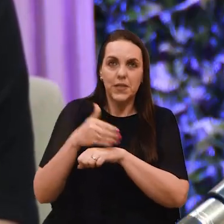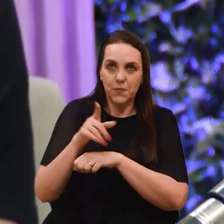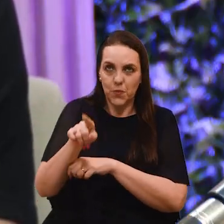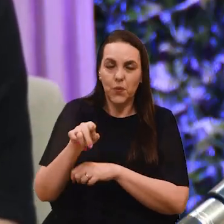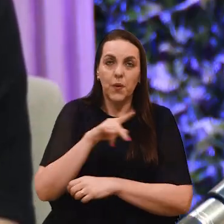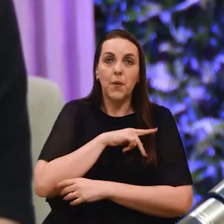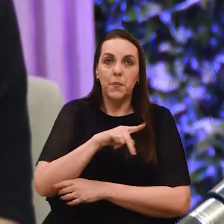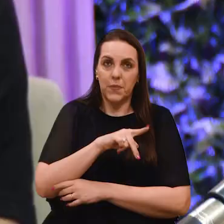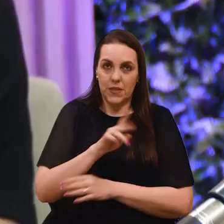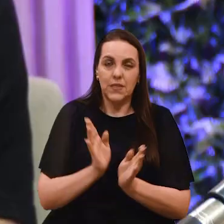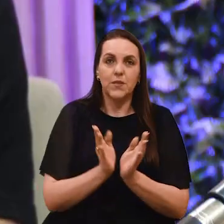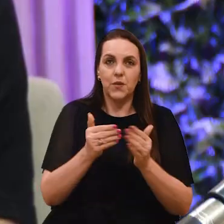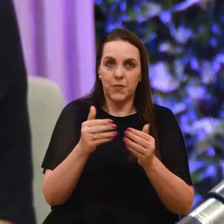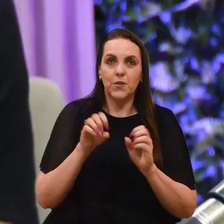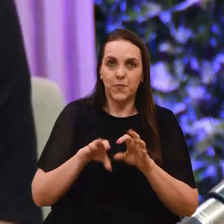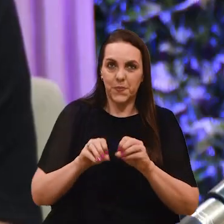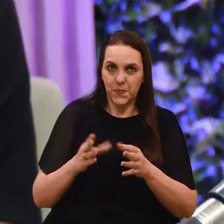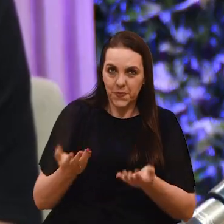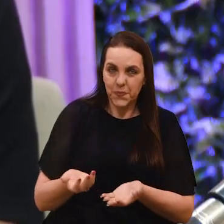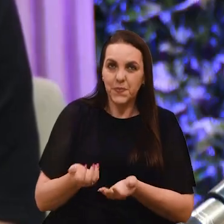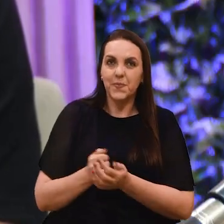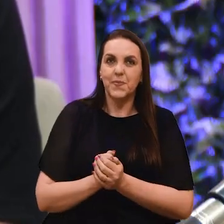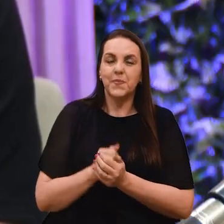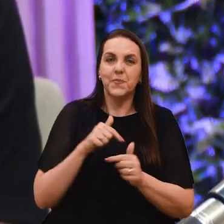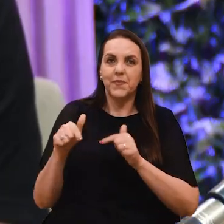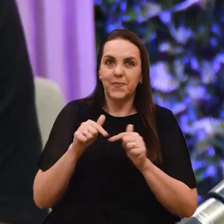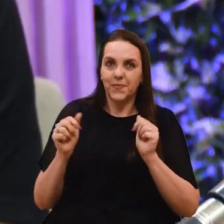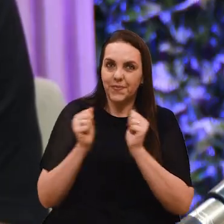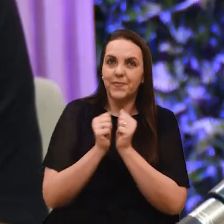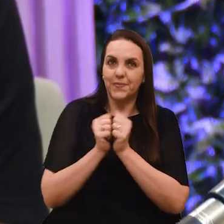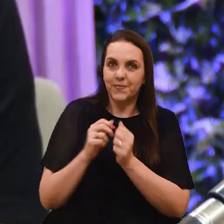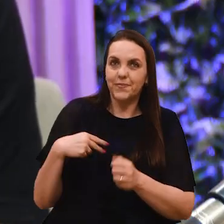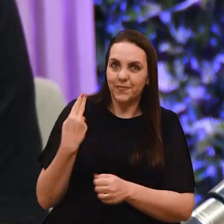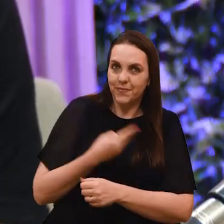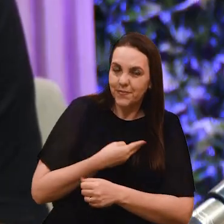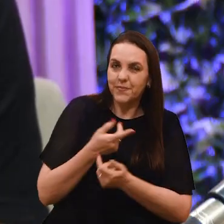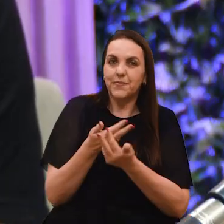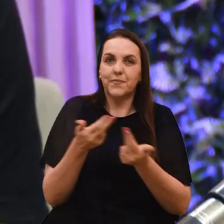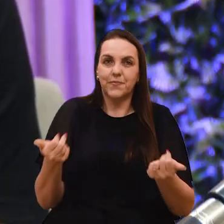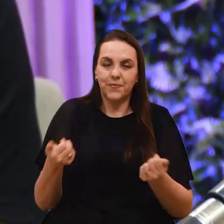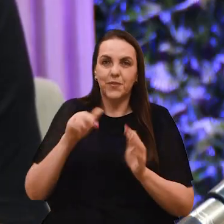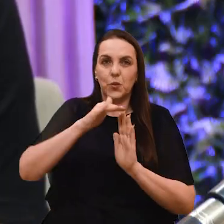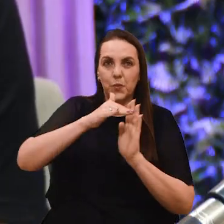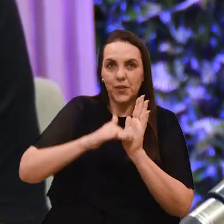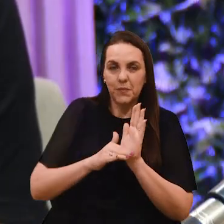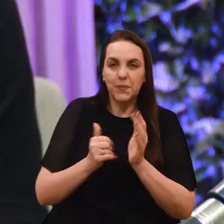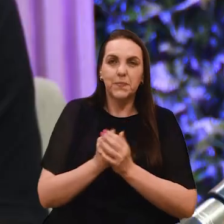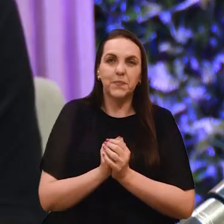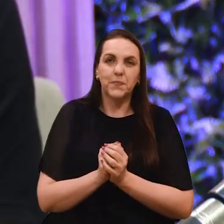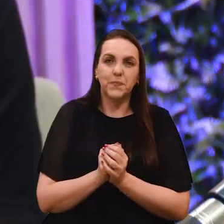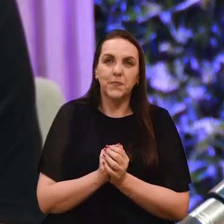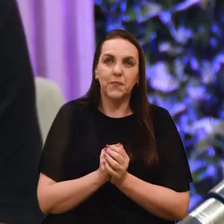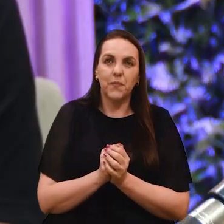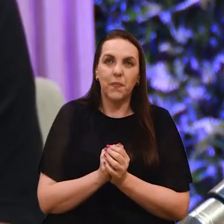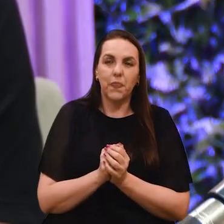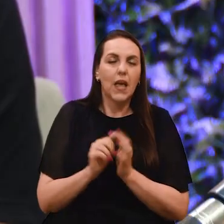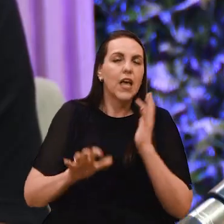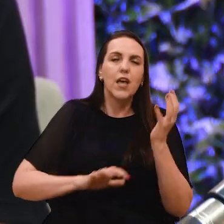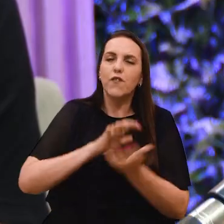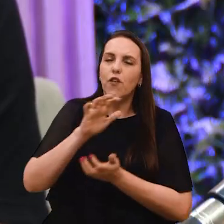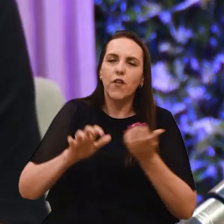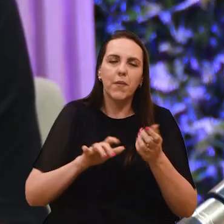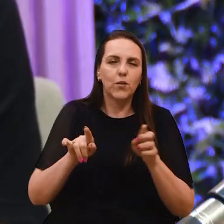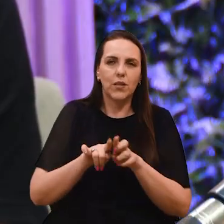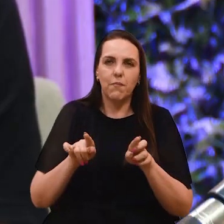da Comissão de Educação, que trabalha junto com a gente, algumas coisas nesse programa, e envolveu também os